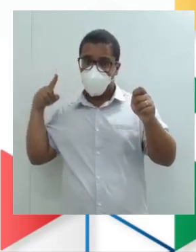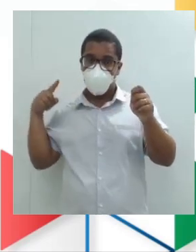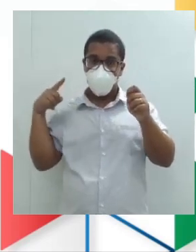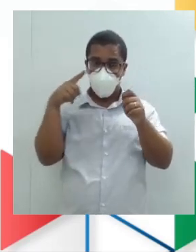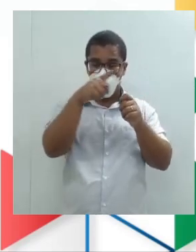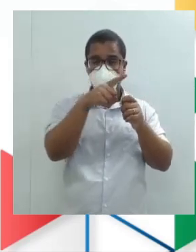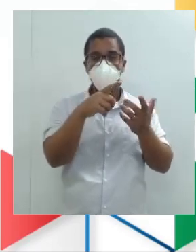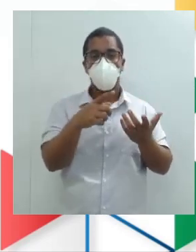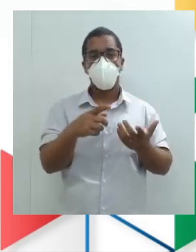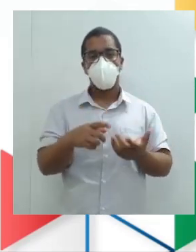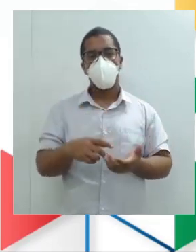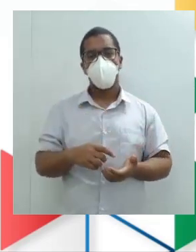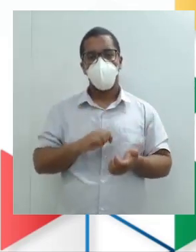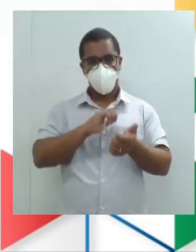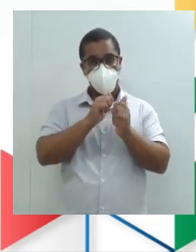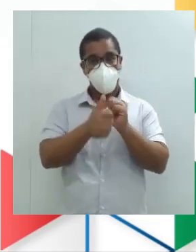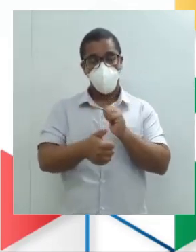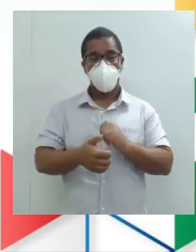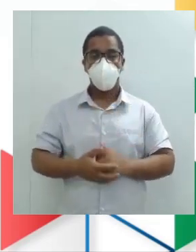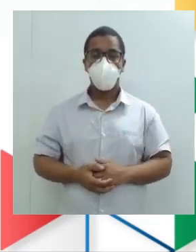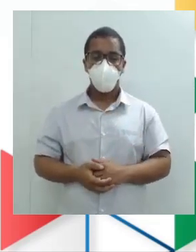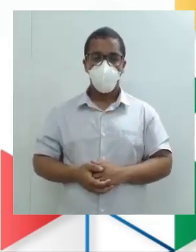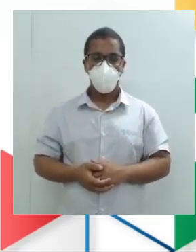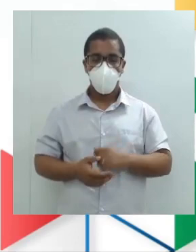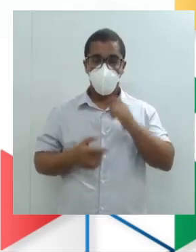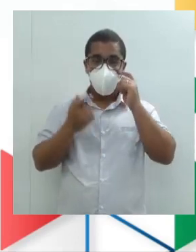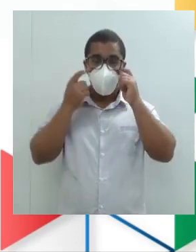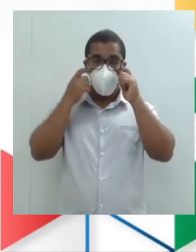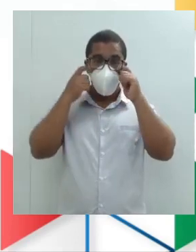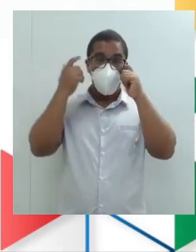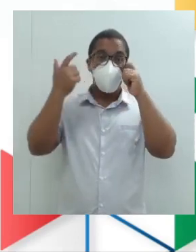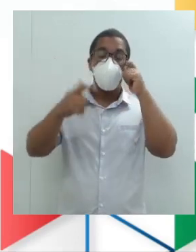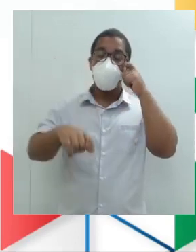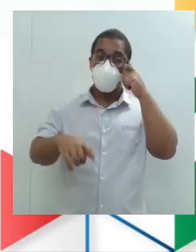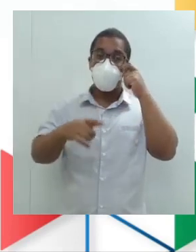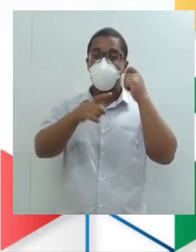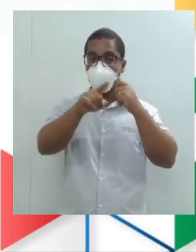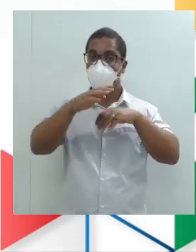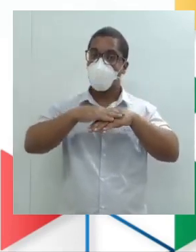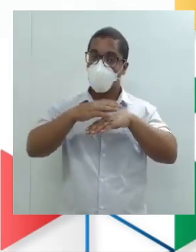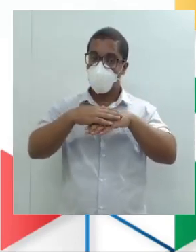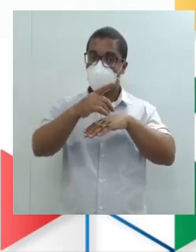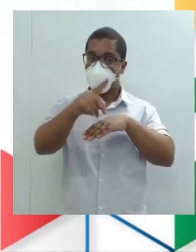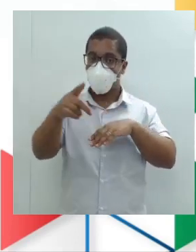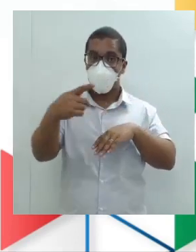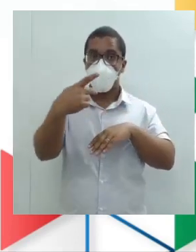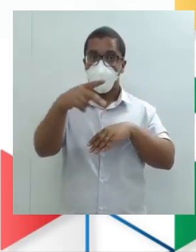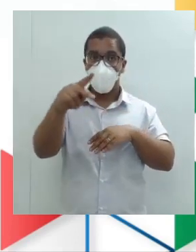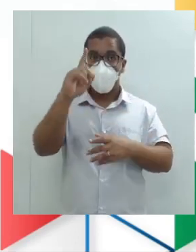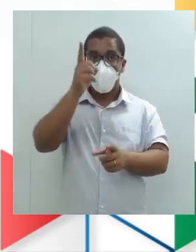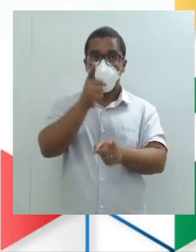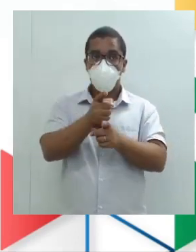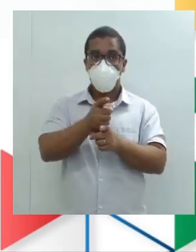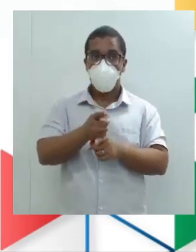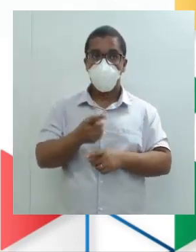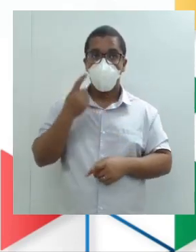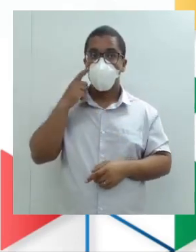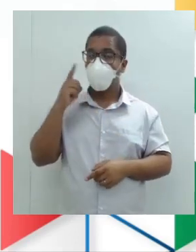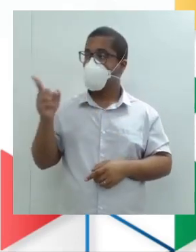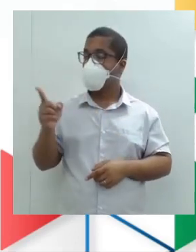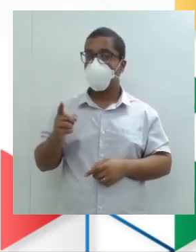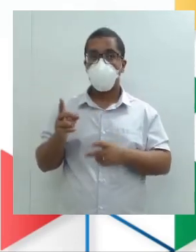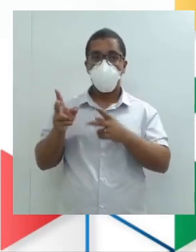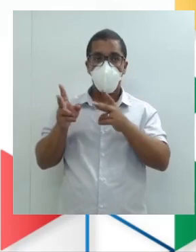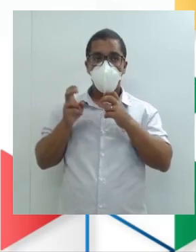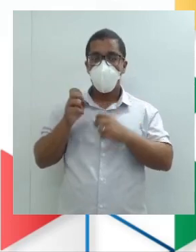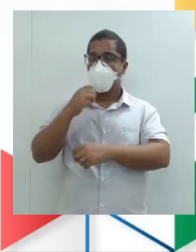tá? Então vamos lá para a próxima imagem. Eu já não vou dizer mais nada e vocês vão ficar aí de casa pensando. Observa